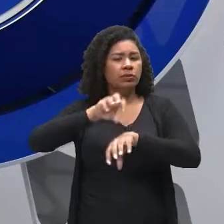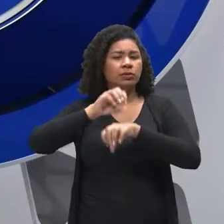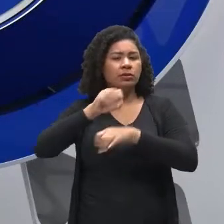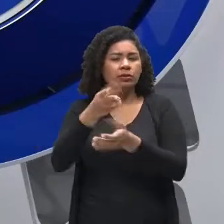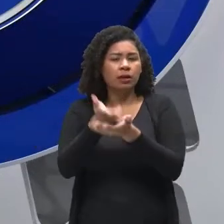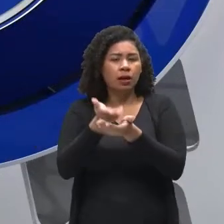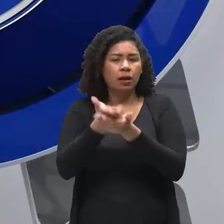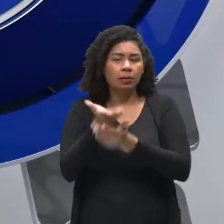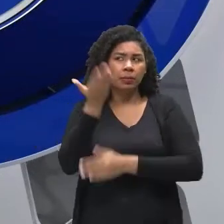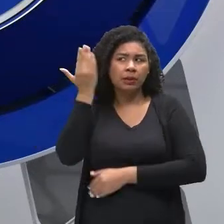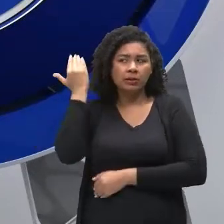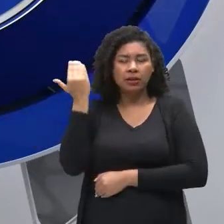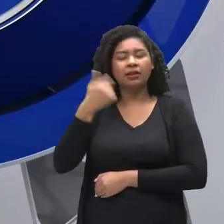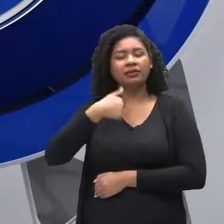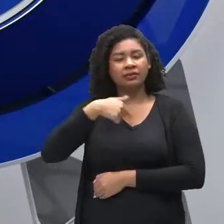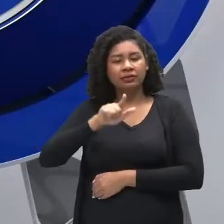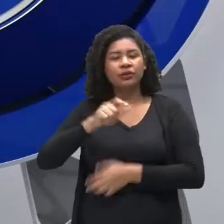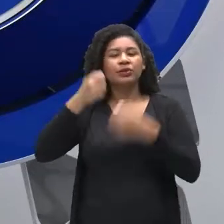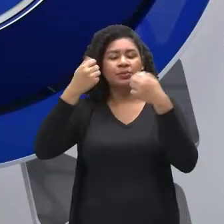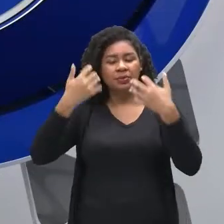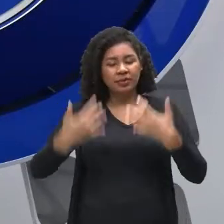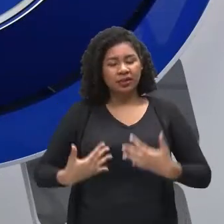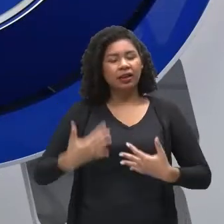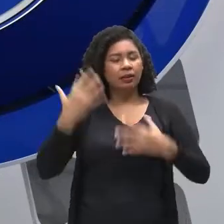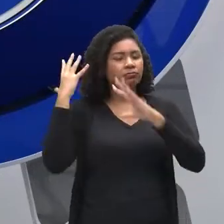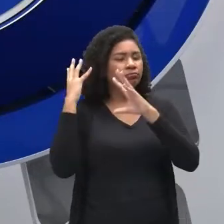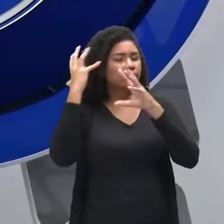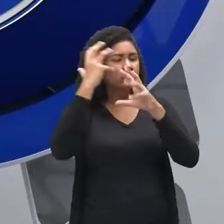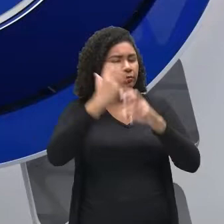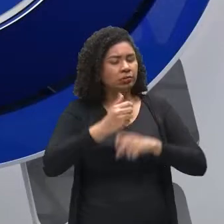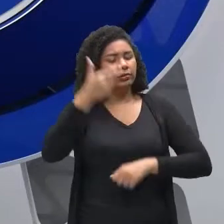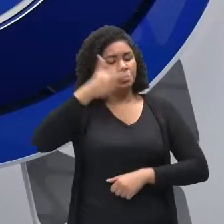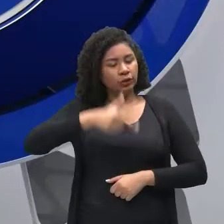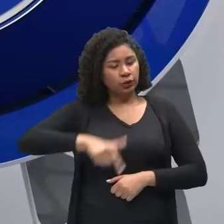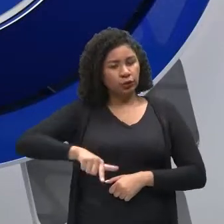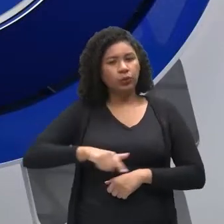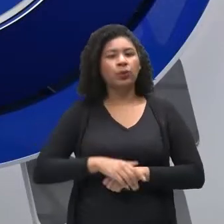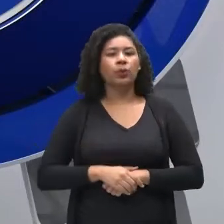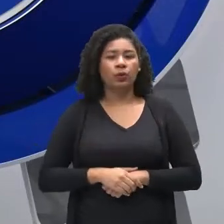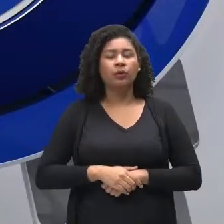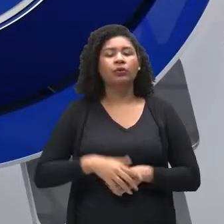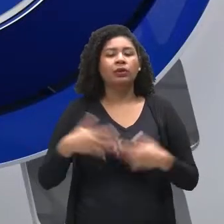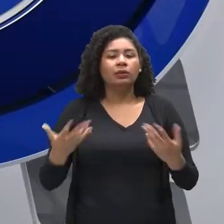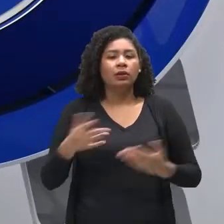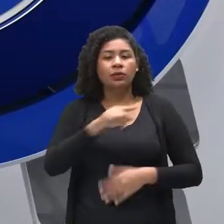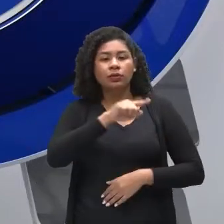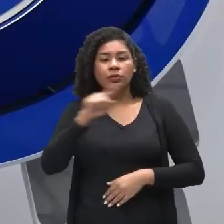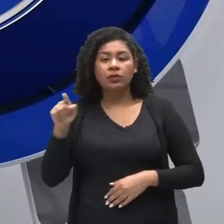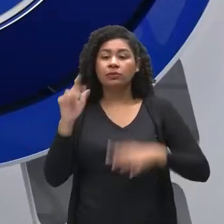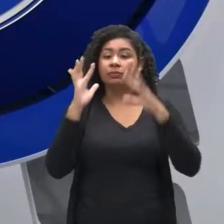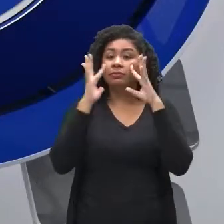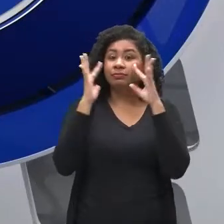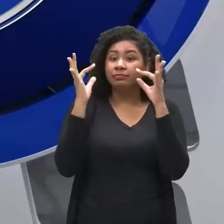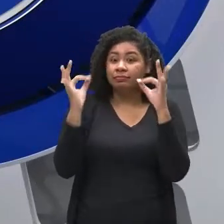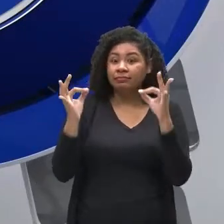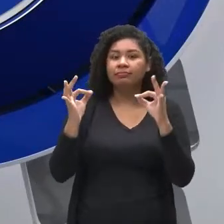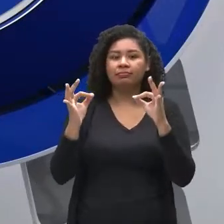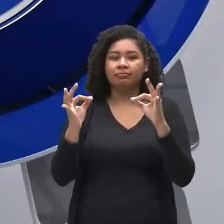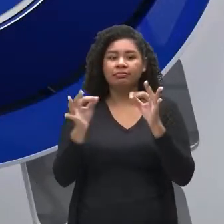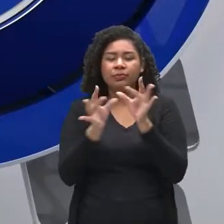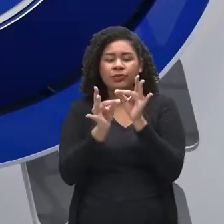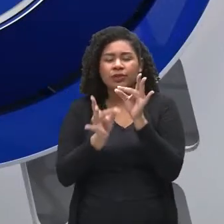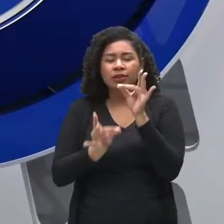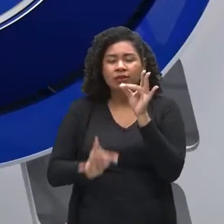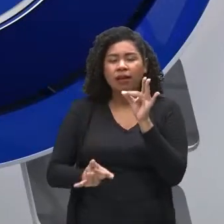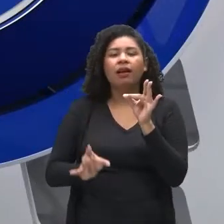E é um momento também para você atentar, prestar mais atenção nos detalhes daquele assunto que talvez você não